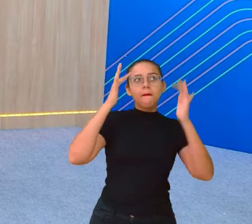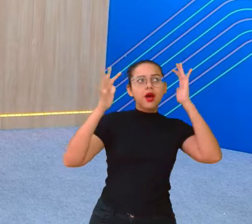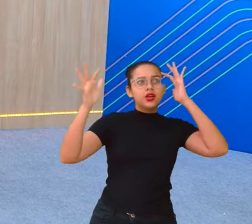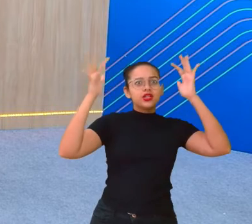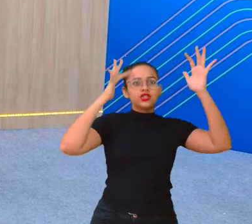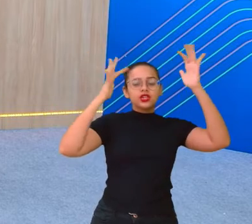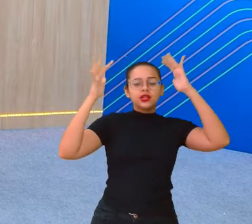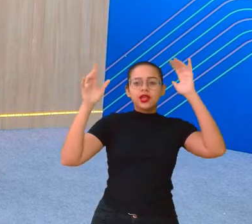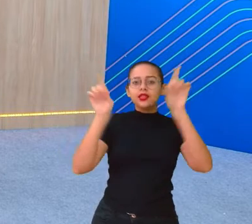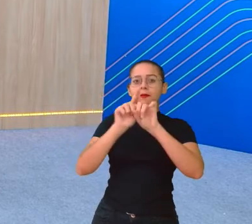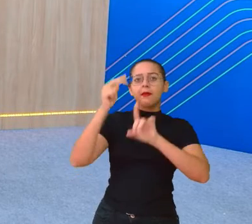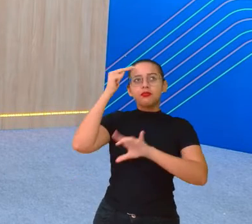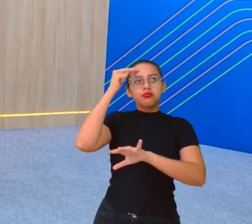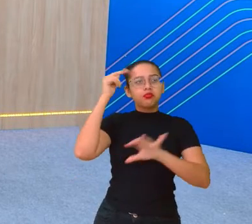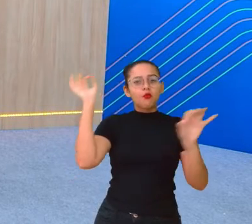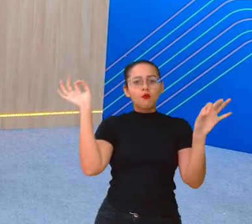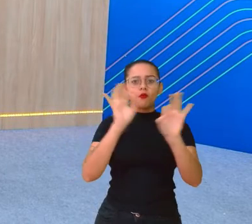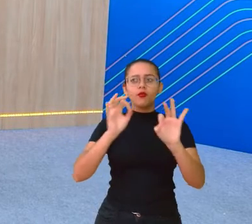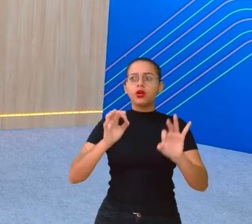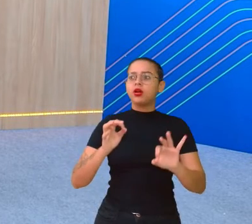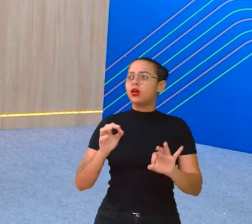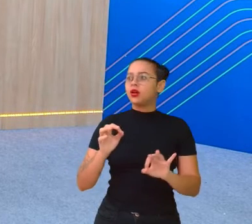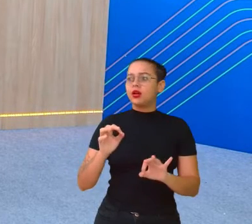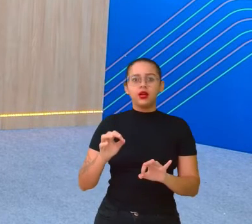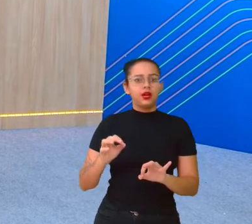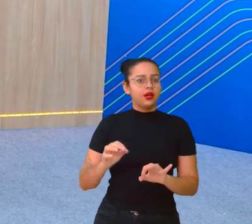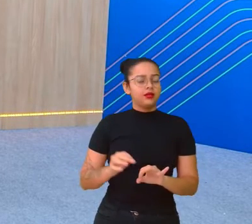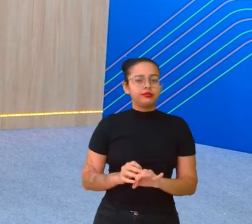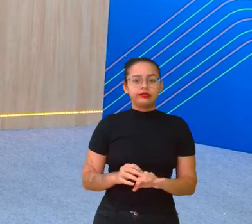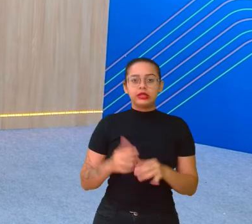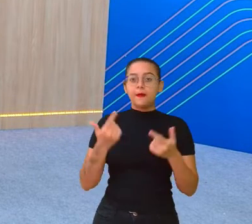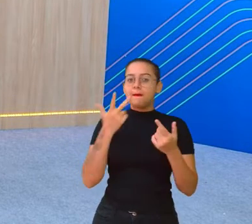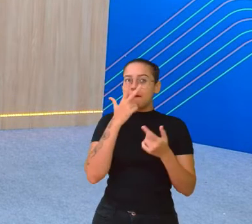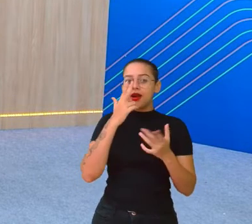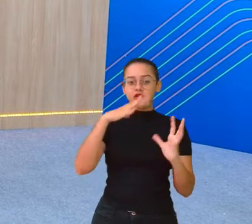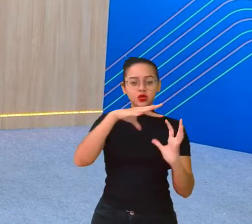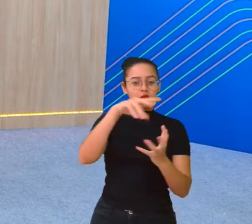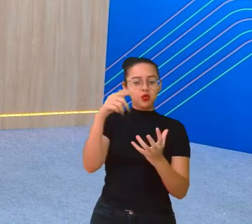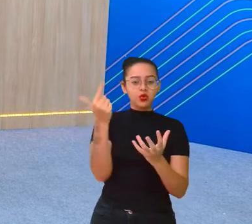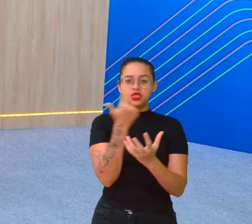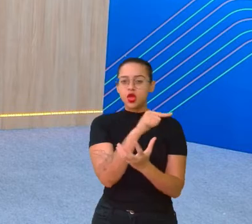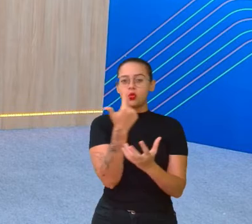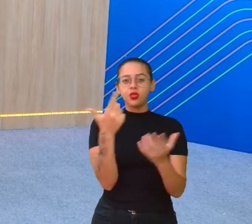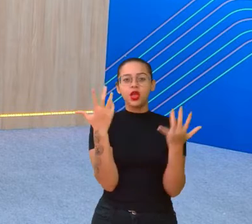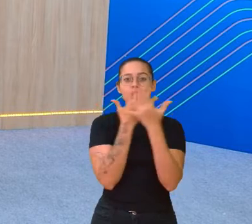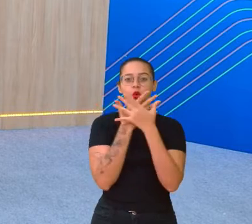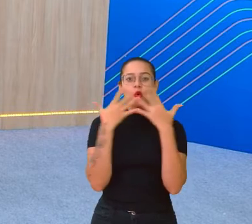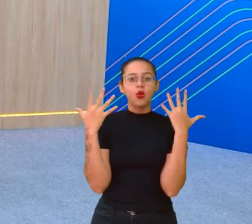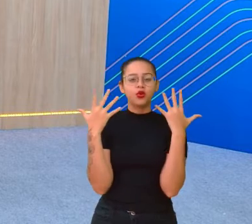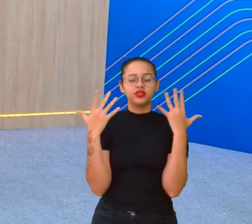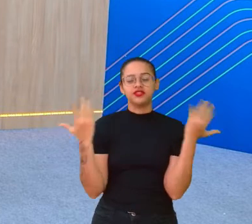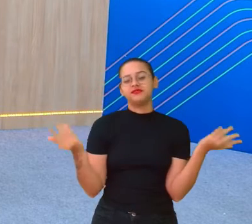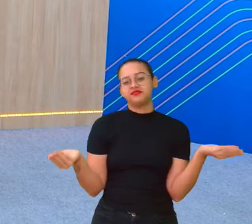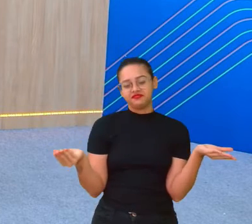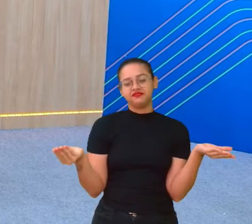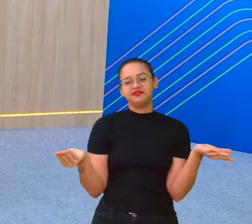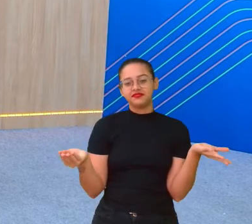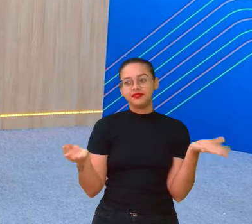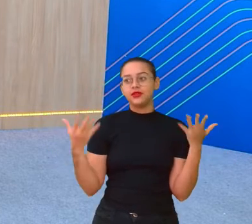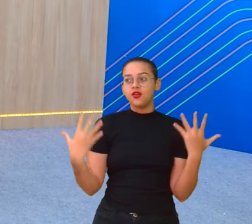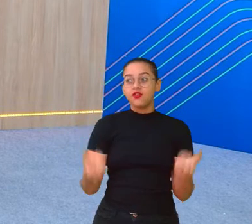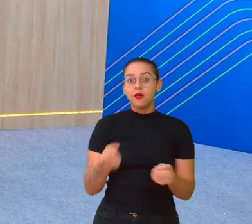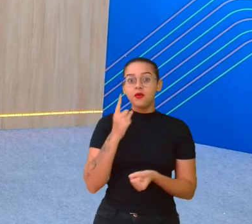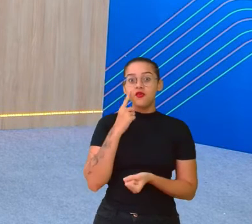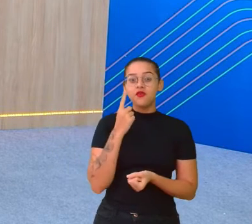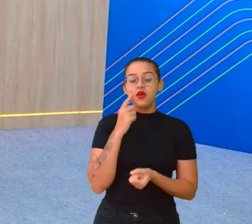é. Não pudesse sonhar. Ia ser bem menos colorido, né, o mundo da gente, com certeza. Pois é. E agora, vamos ver o